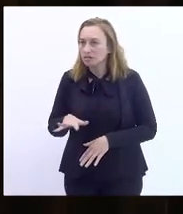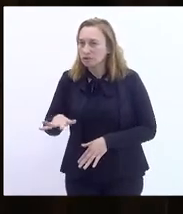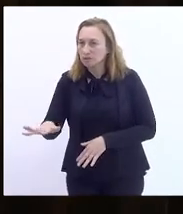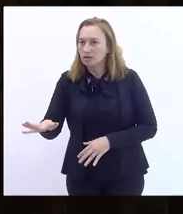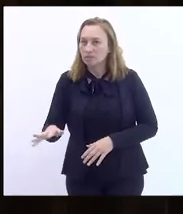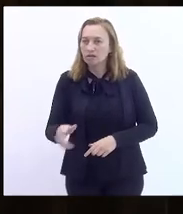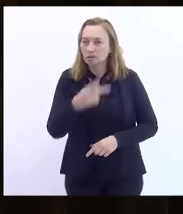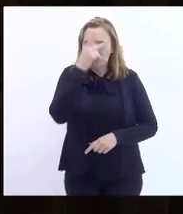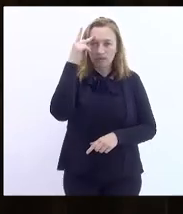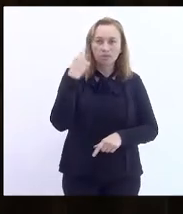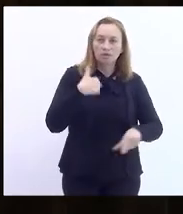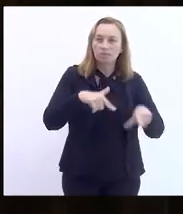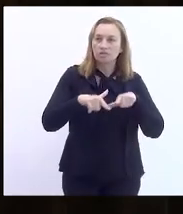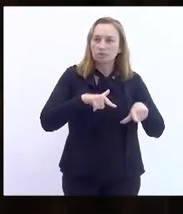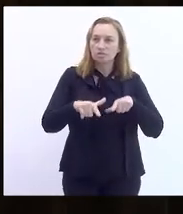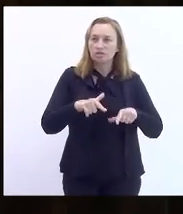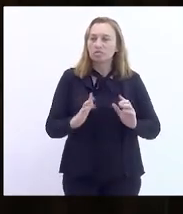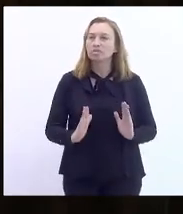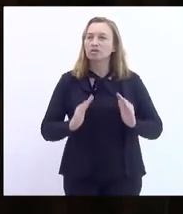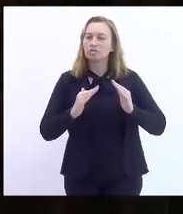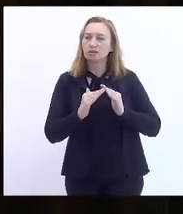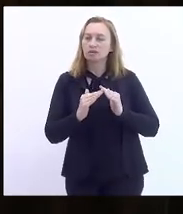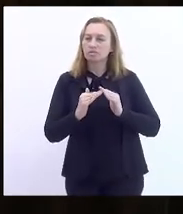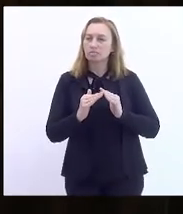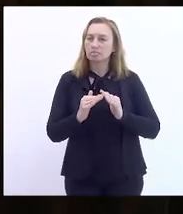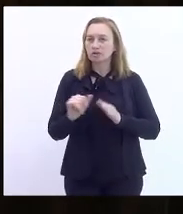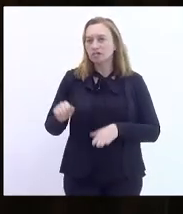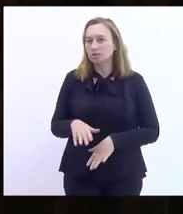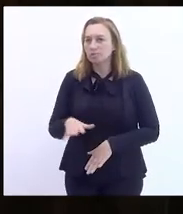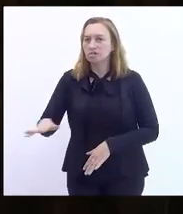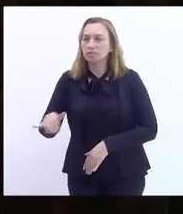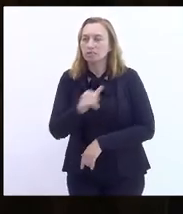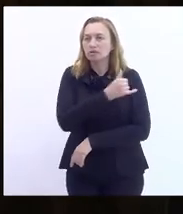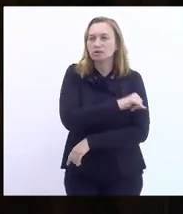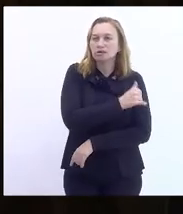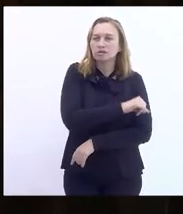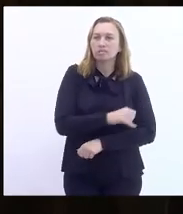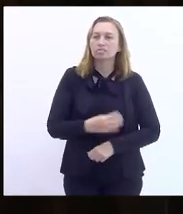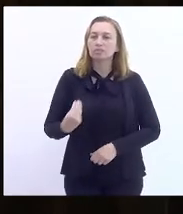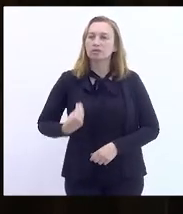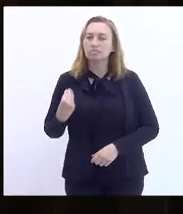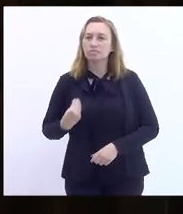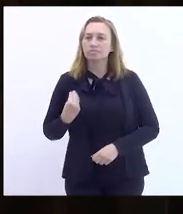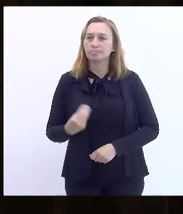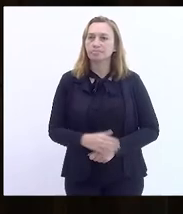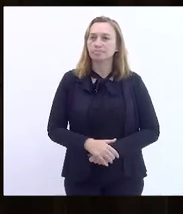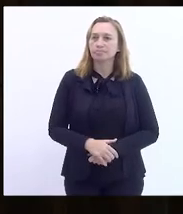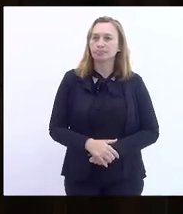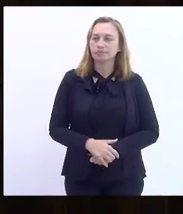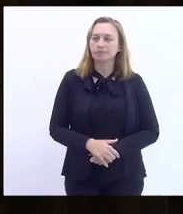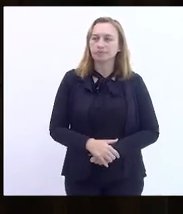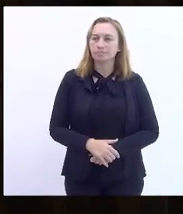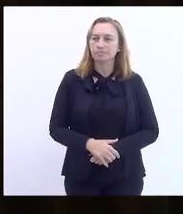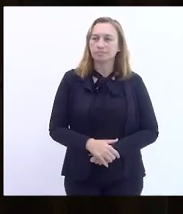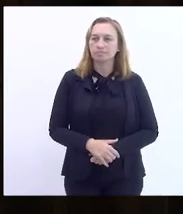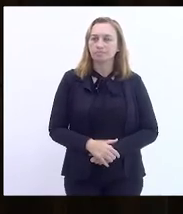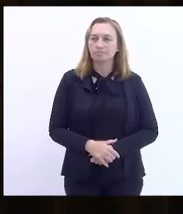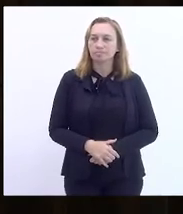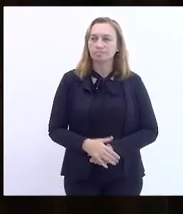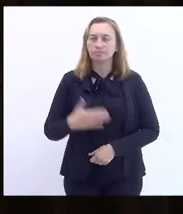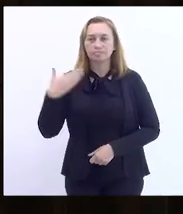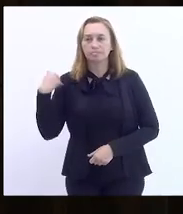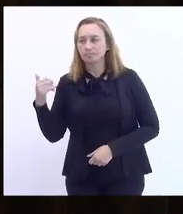os trabalhadores e Moradores da cidade preferência do Rio de Janeiro vivem sob um lado